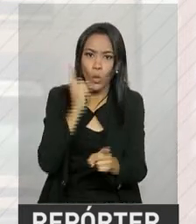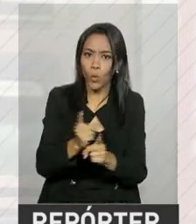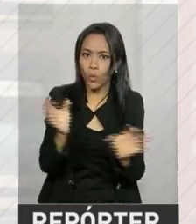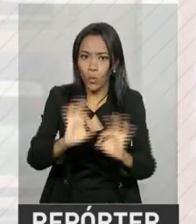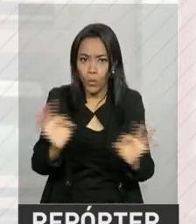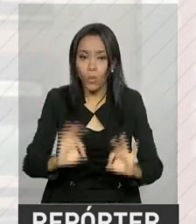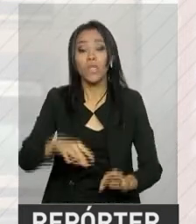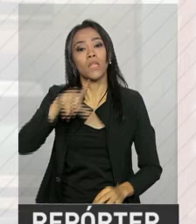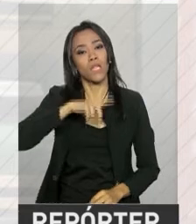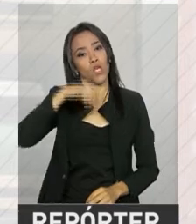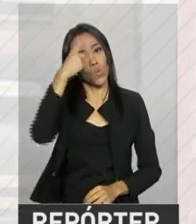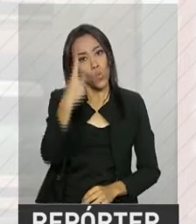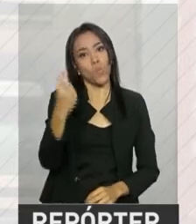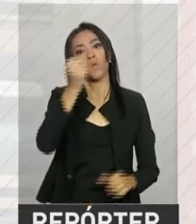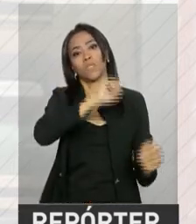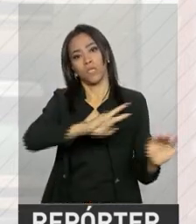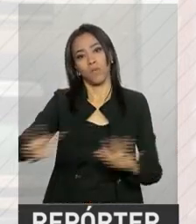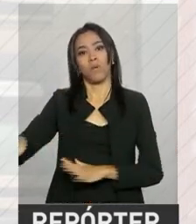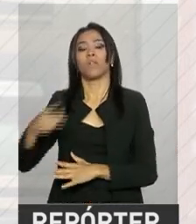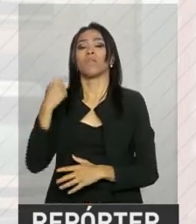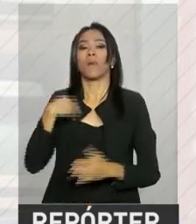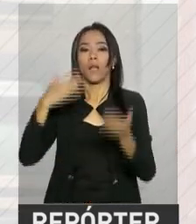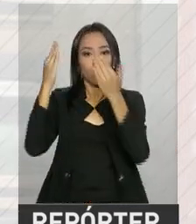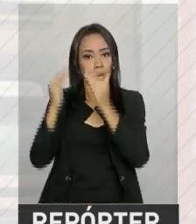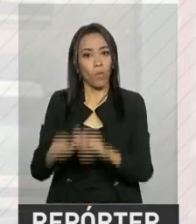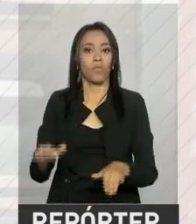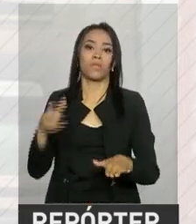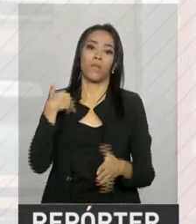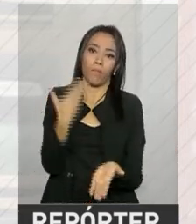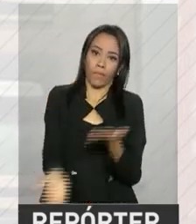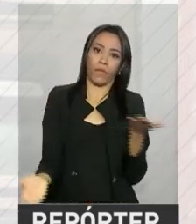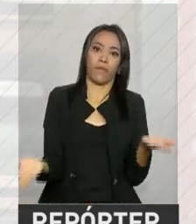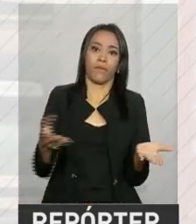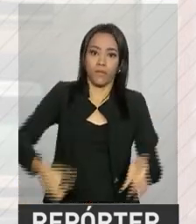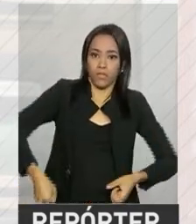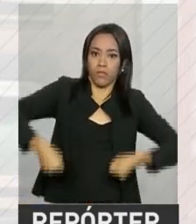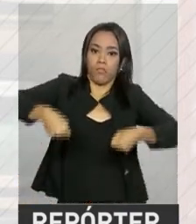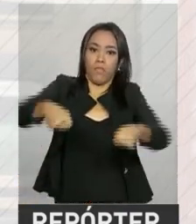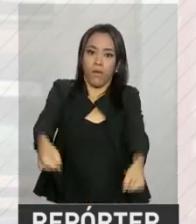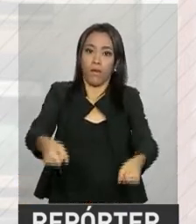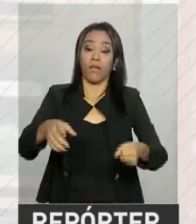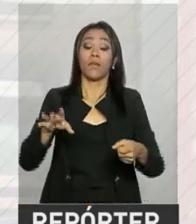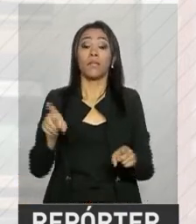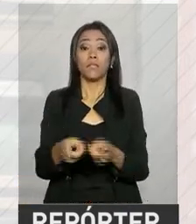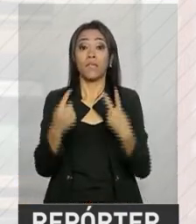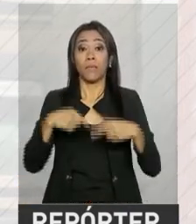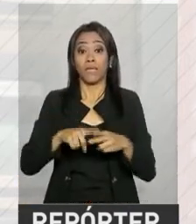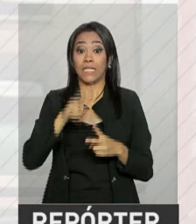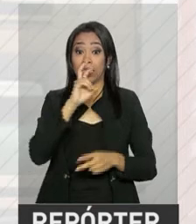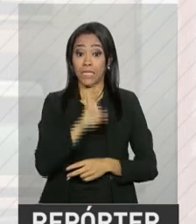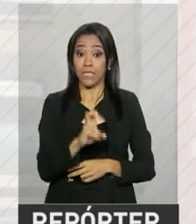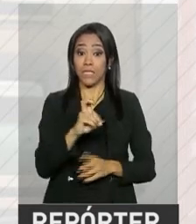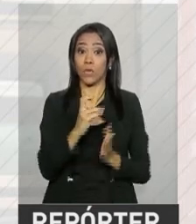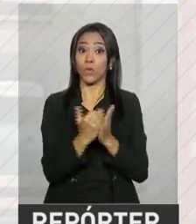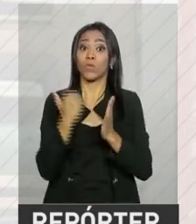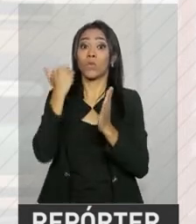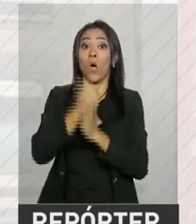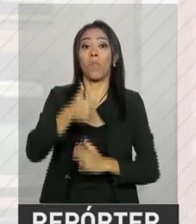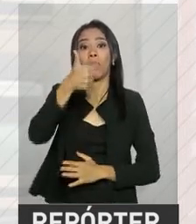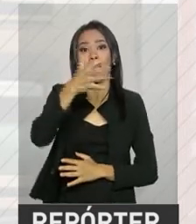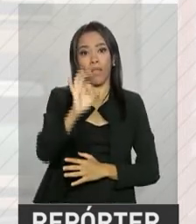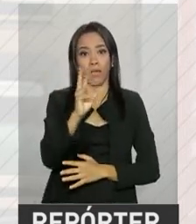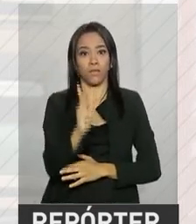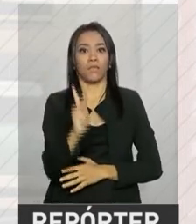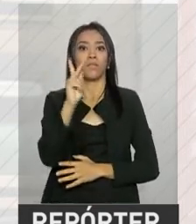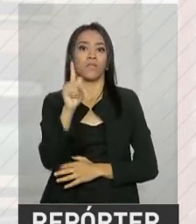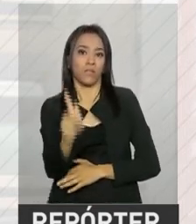no máximo uma semana para indenizar o consumidor ea franquia mínima de bagagem de mão passa de cinco para dez quilos outra